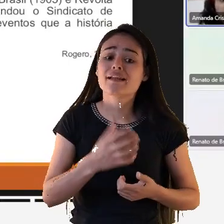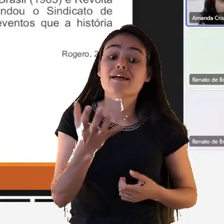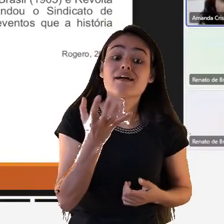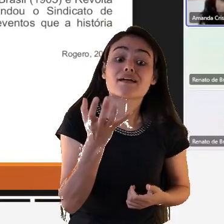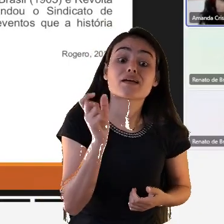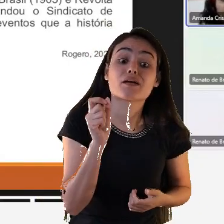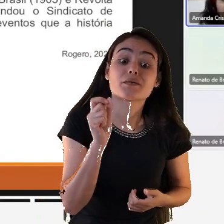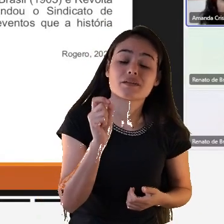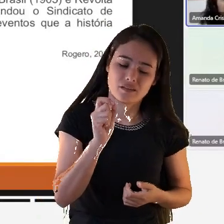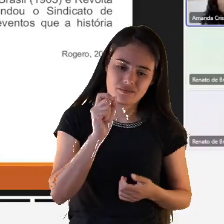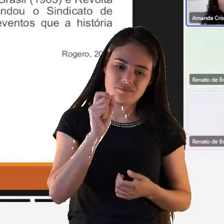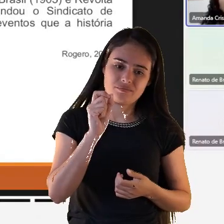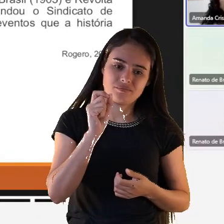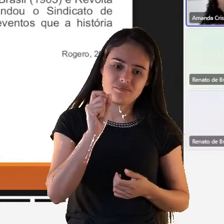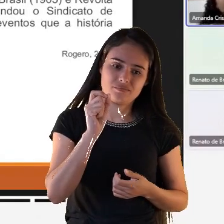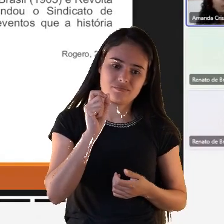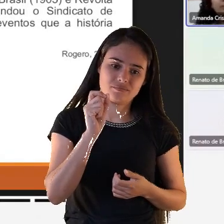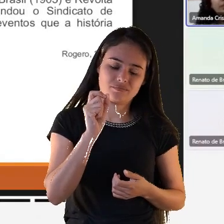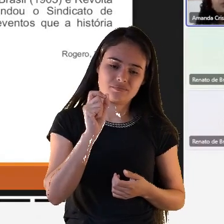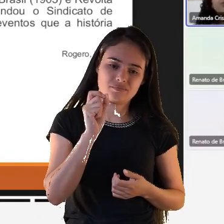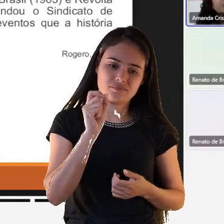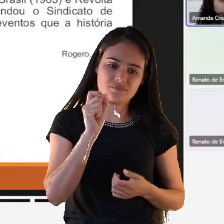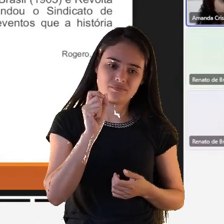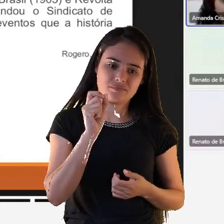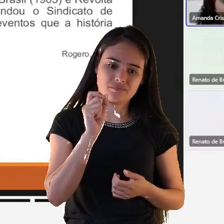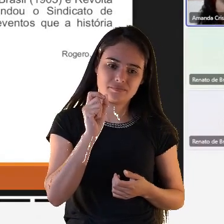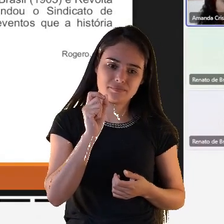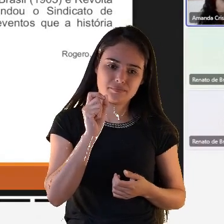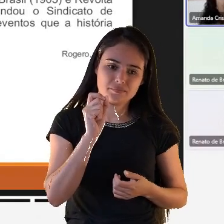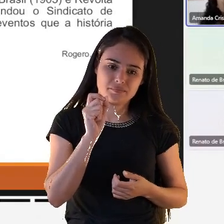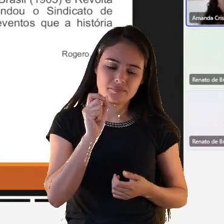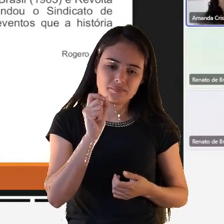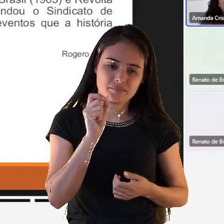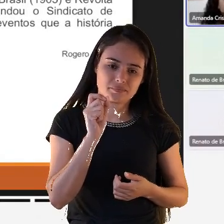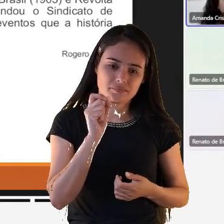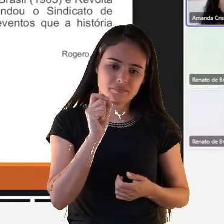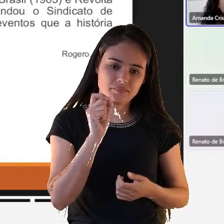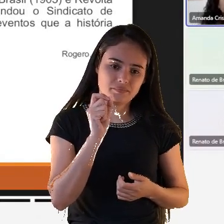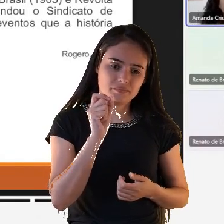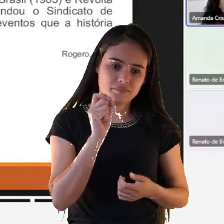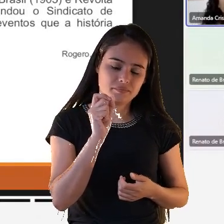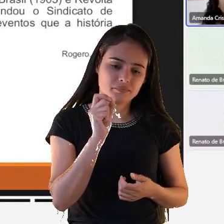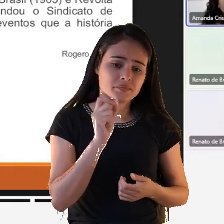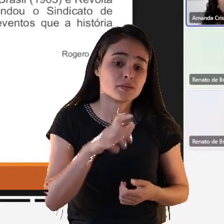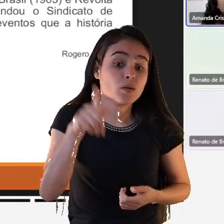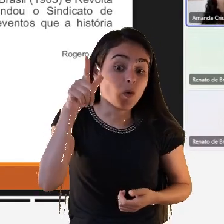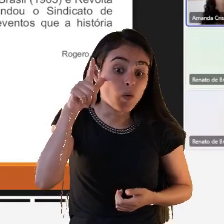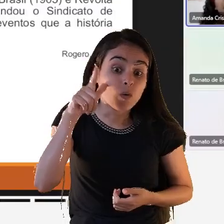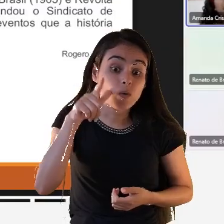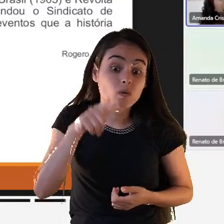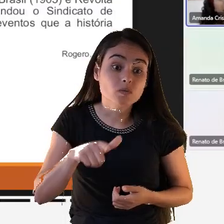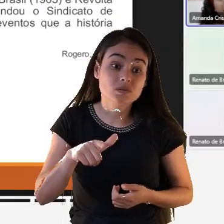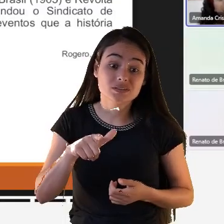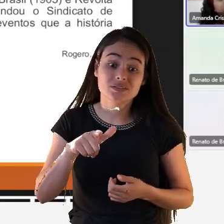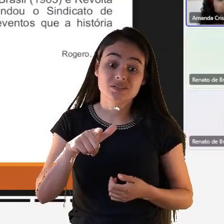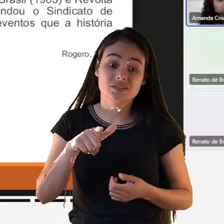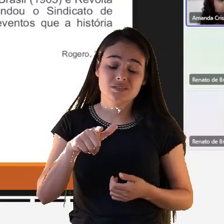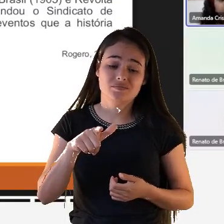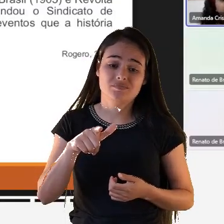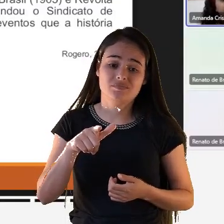né? Ela se coloca enquanto pessoa que merece, né,